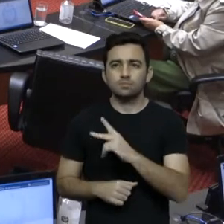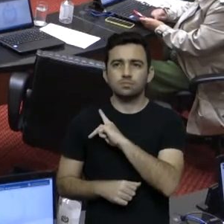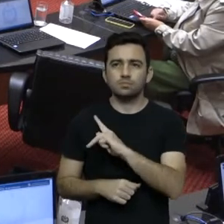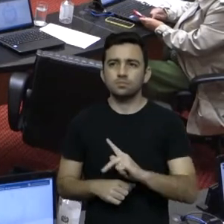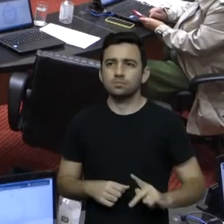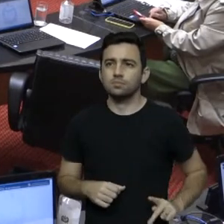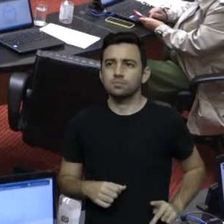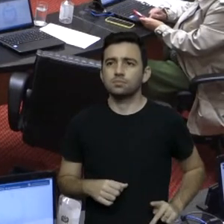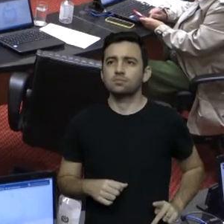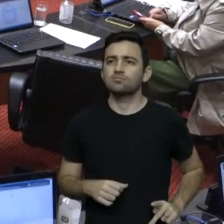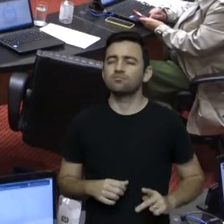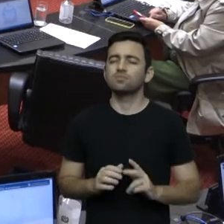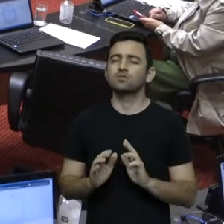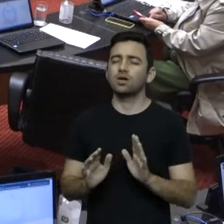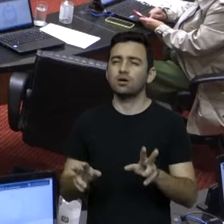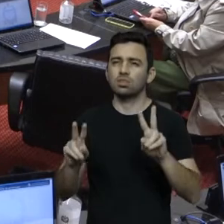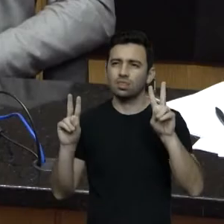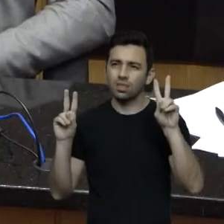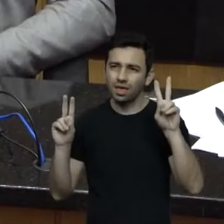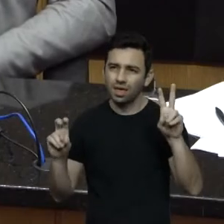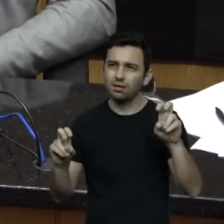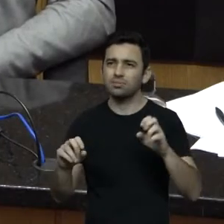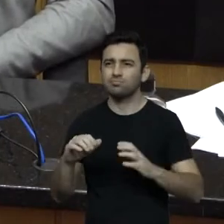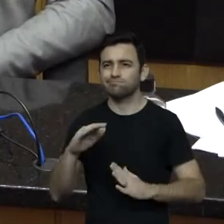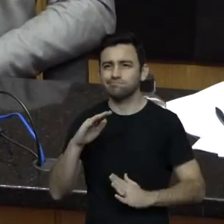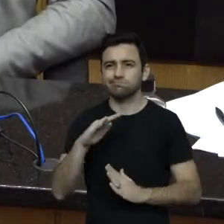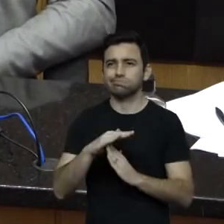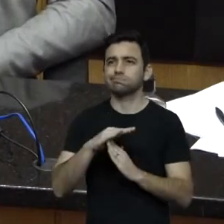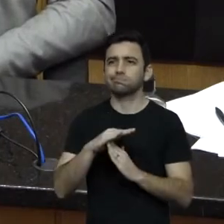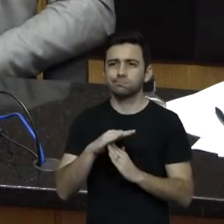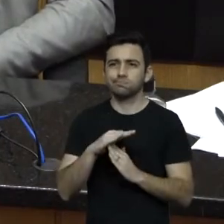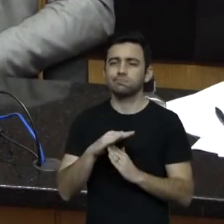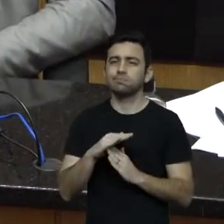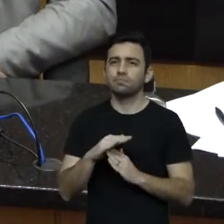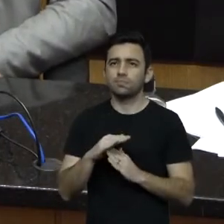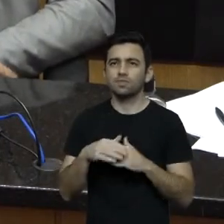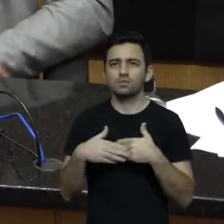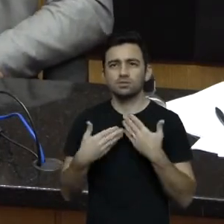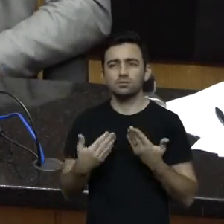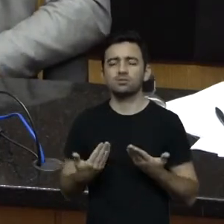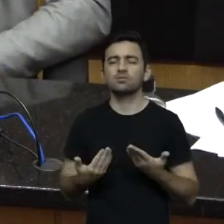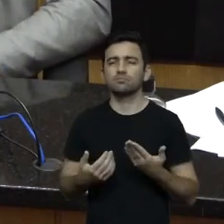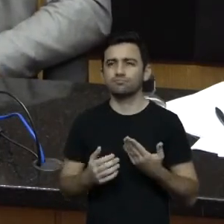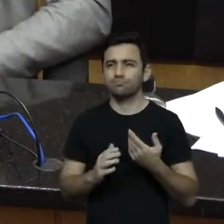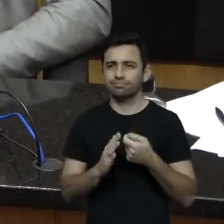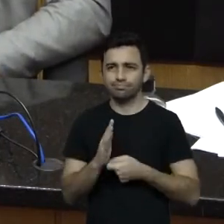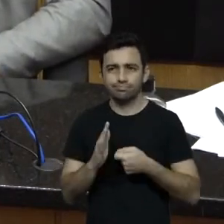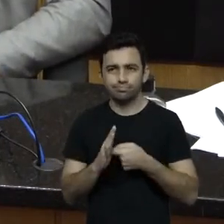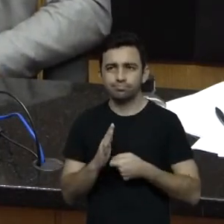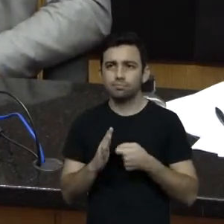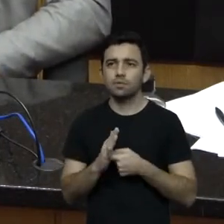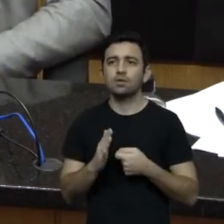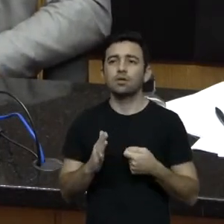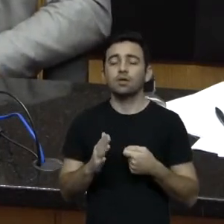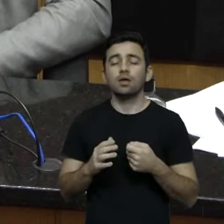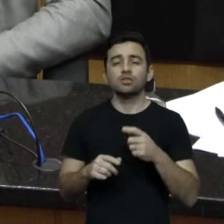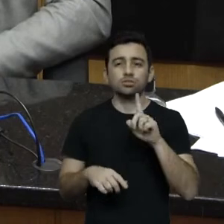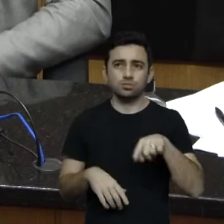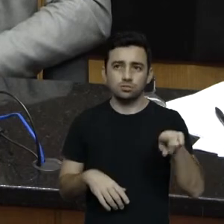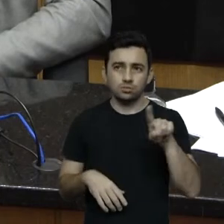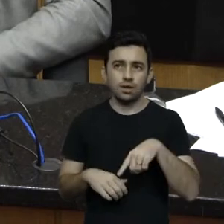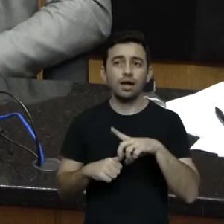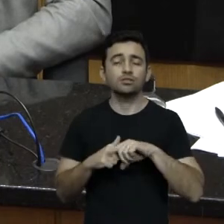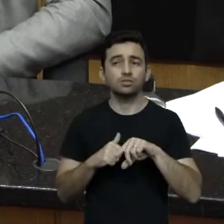o assunto já foi esgotado aqui no primeiro debate exaustivamente ao extinguir esse artigo nós